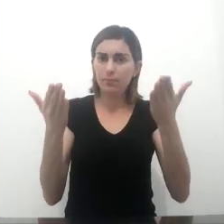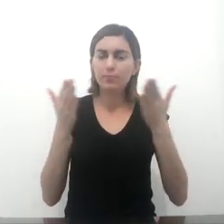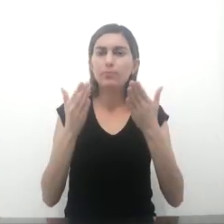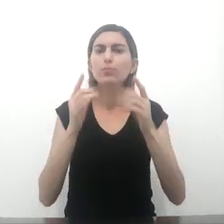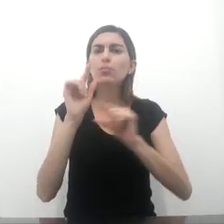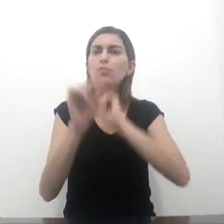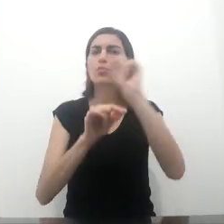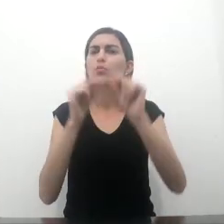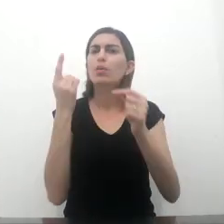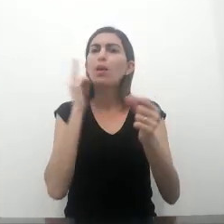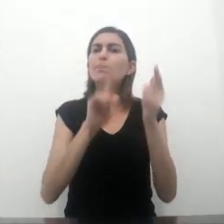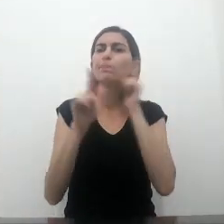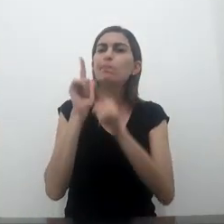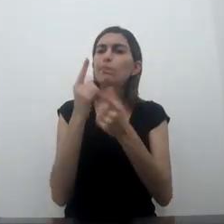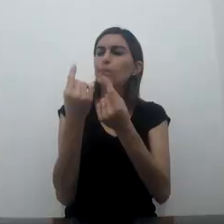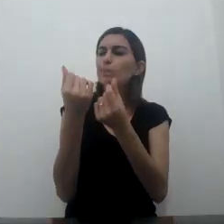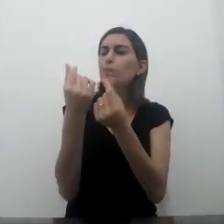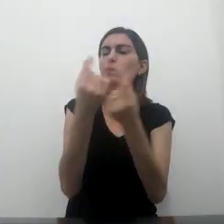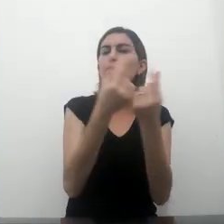vocês, o que é lucro?